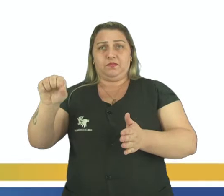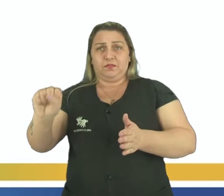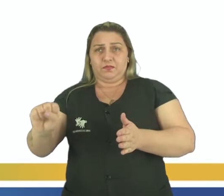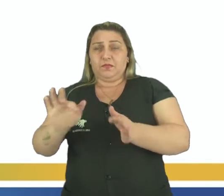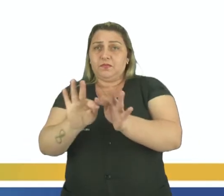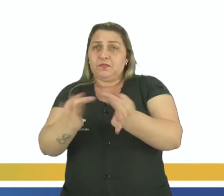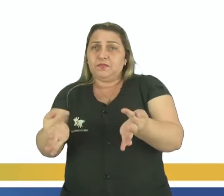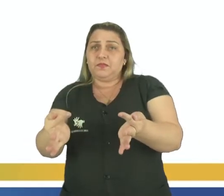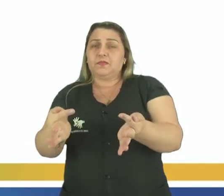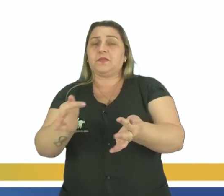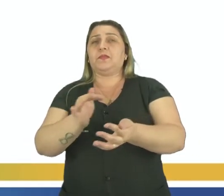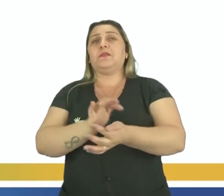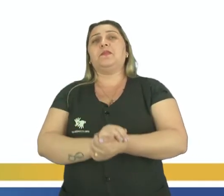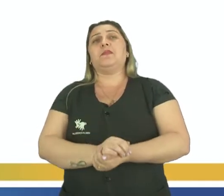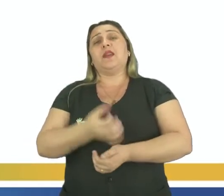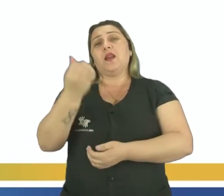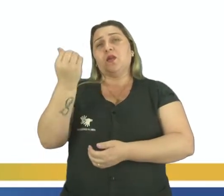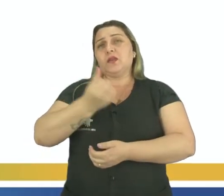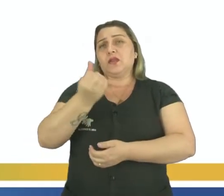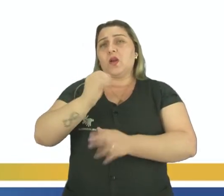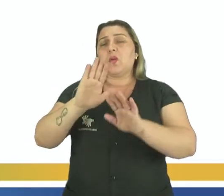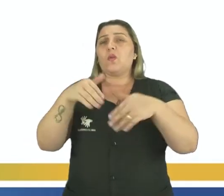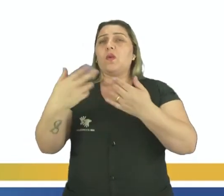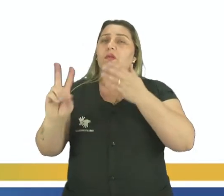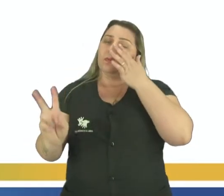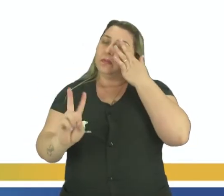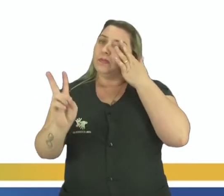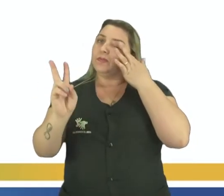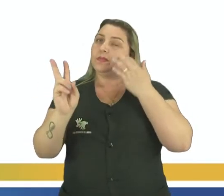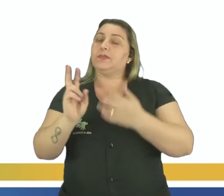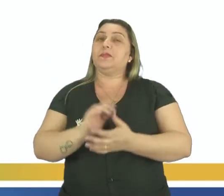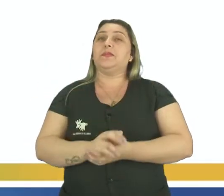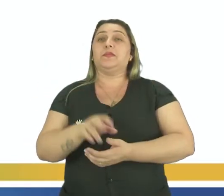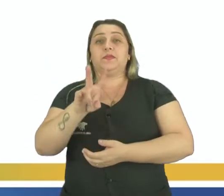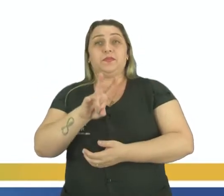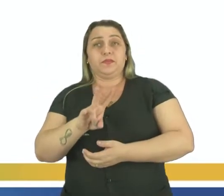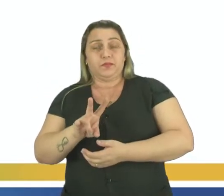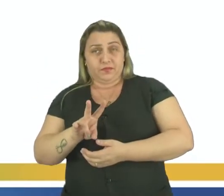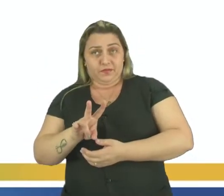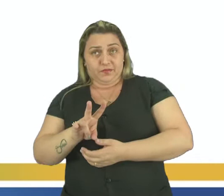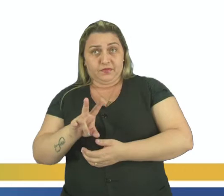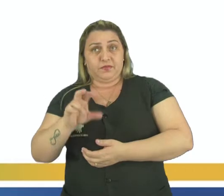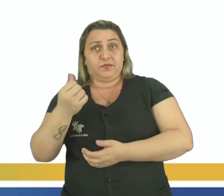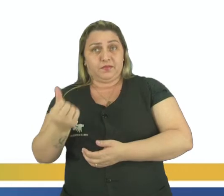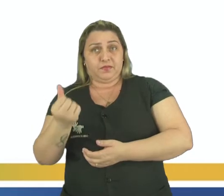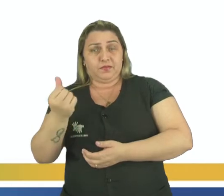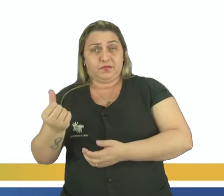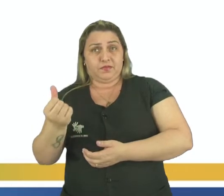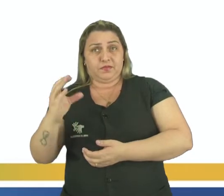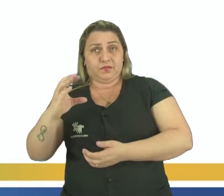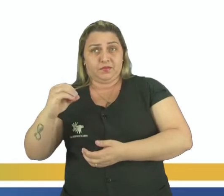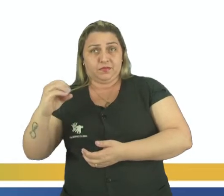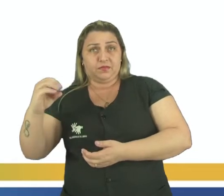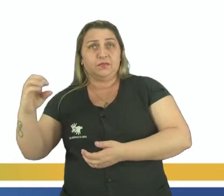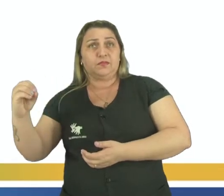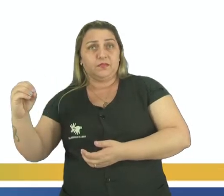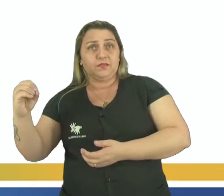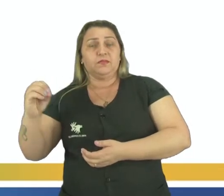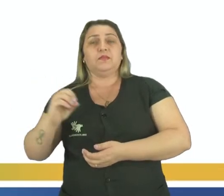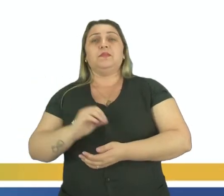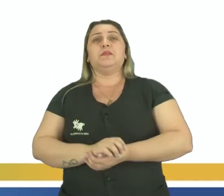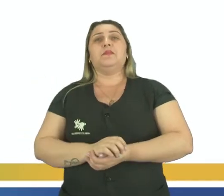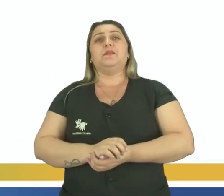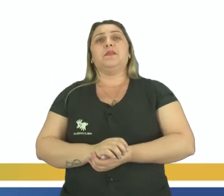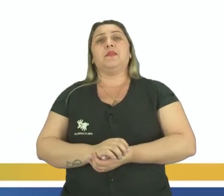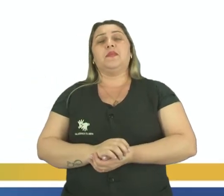centenas simples. Então, esse 6, qual o valor desse 6? Ele vale 600. Muito bem.